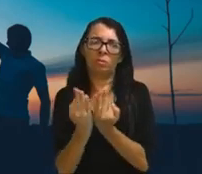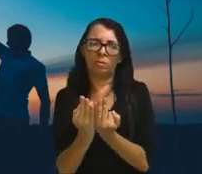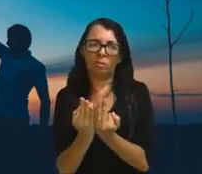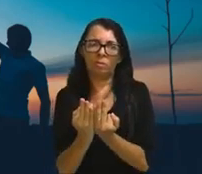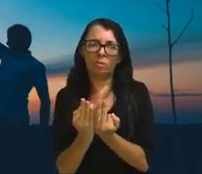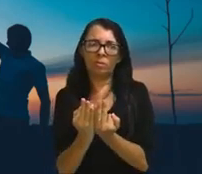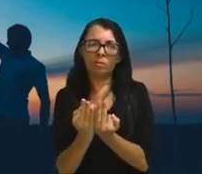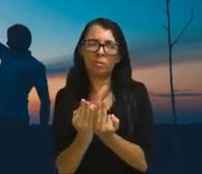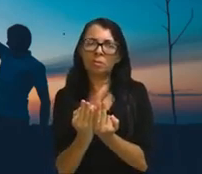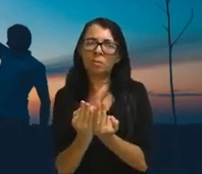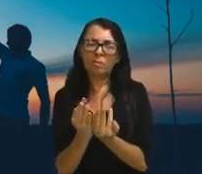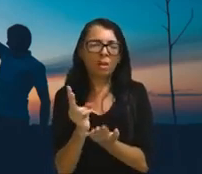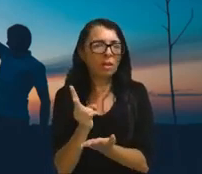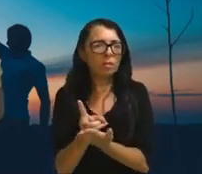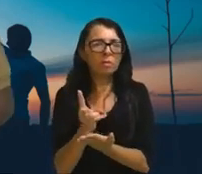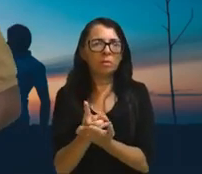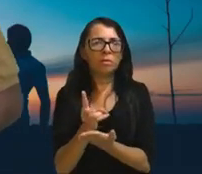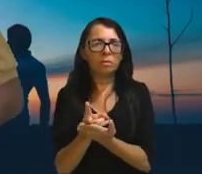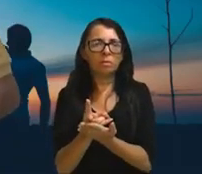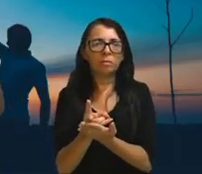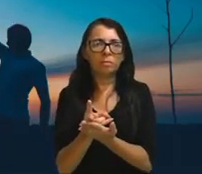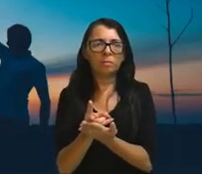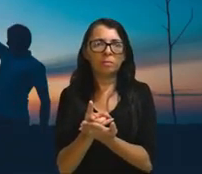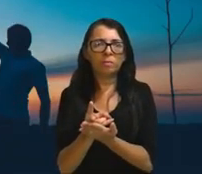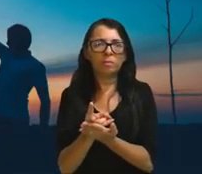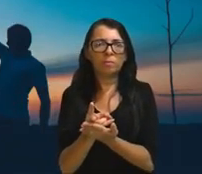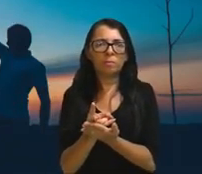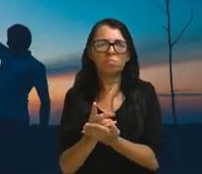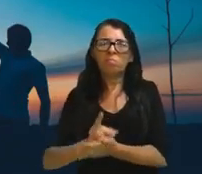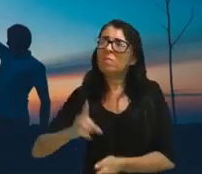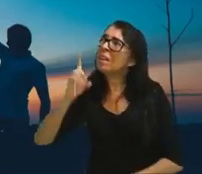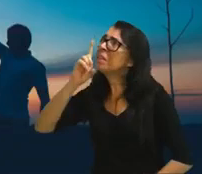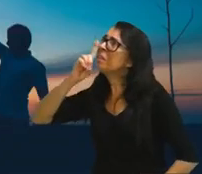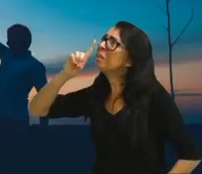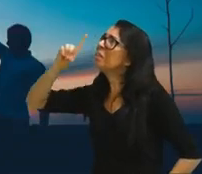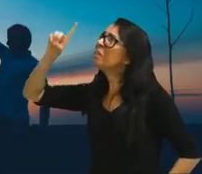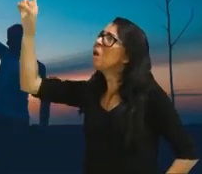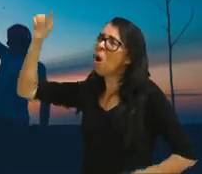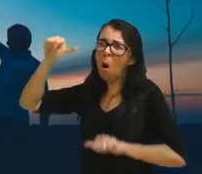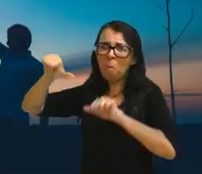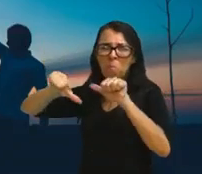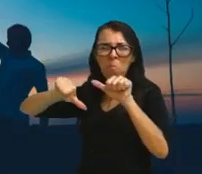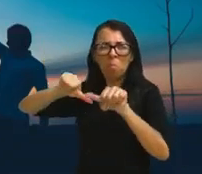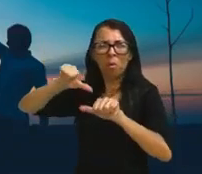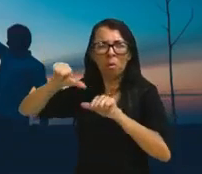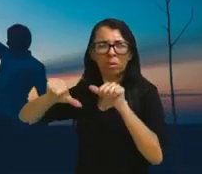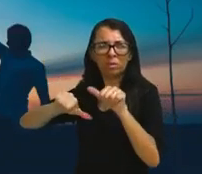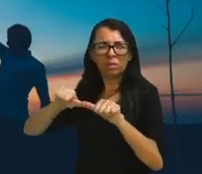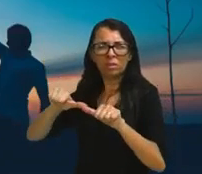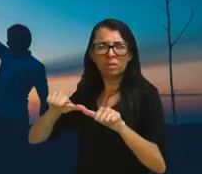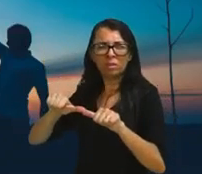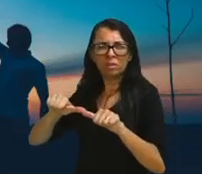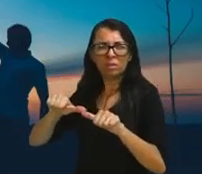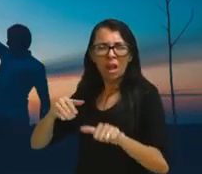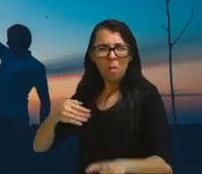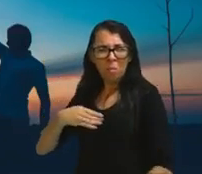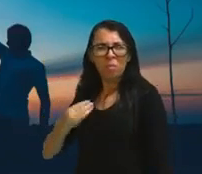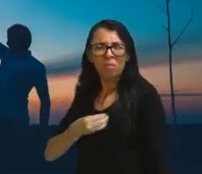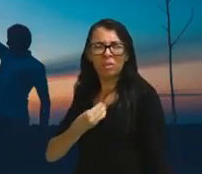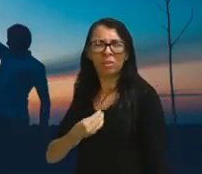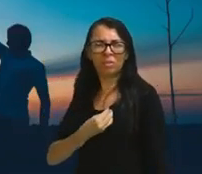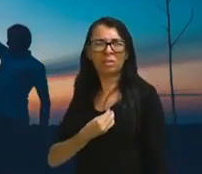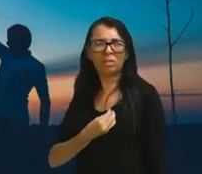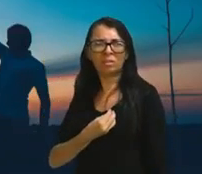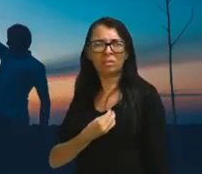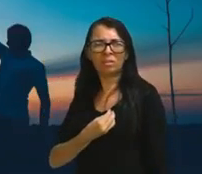Ele vai construir em seu caráter, em sua vida, algo maravilhoso. Ele vai construir na vida dos seus filhos, na